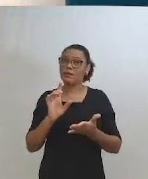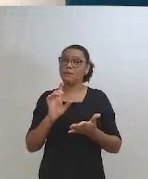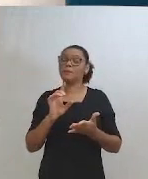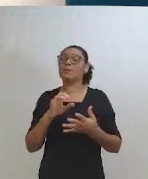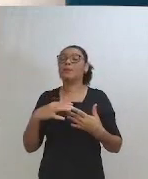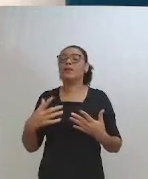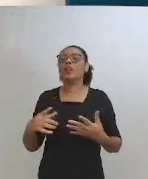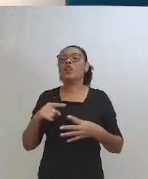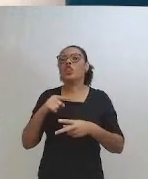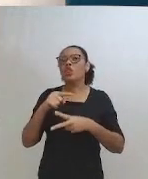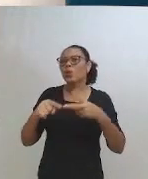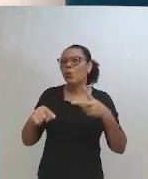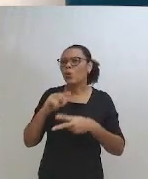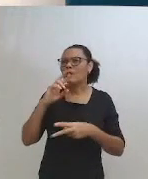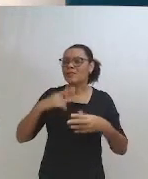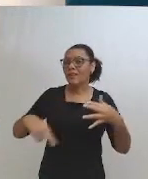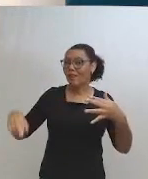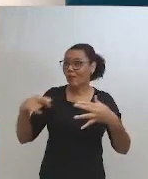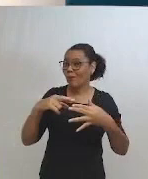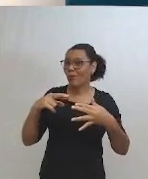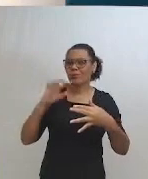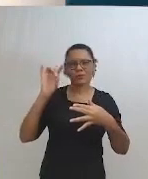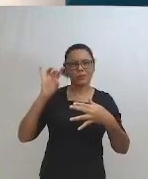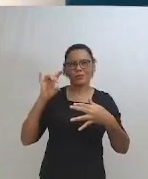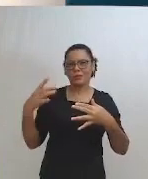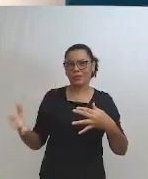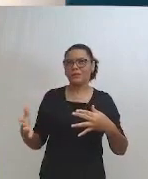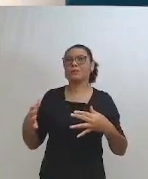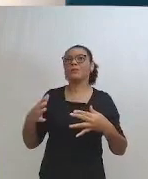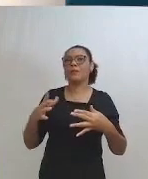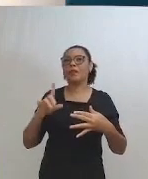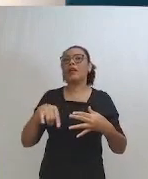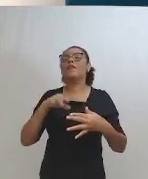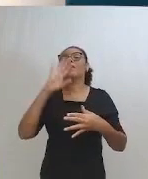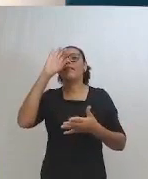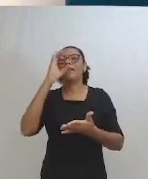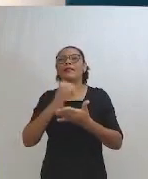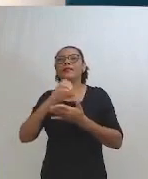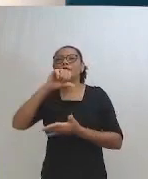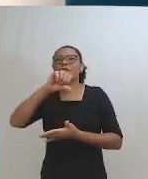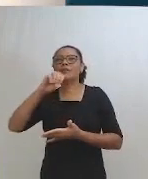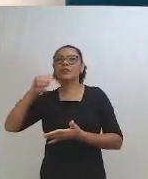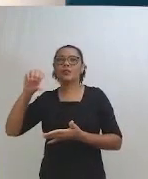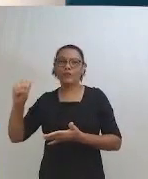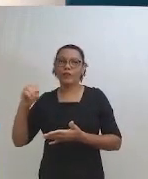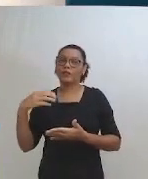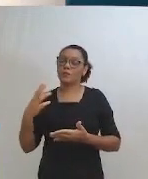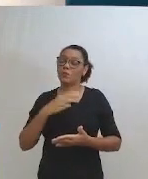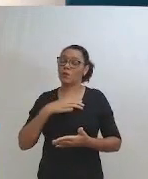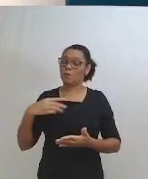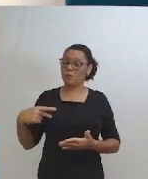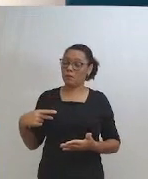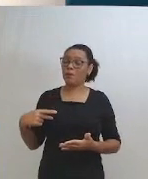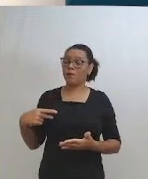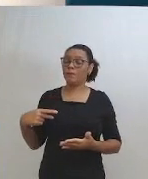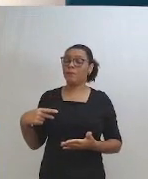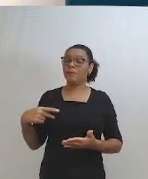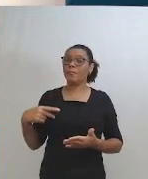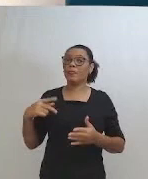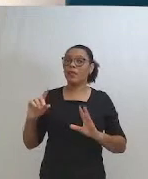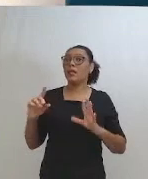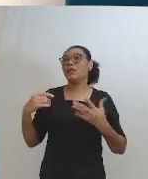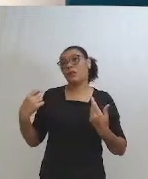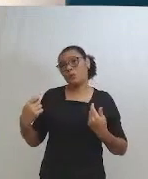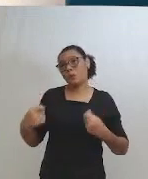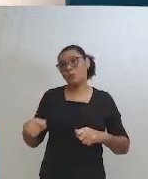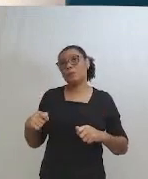outras coisas e aquilo que fica na tese 990. Mas o Ministério Público Federal aqui defende que o que foi decidido